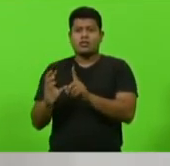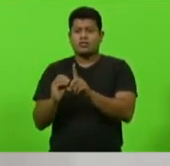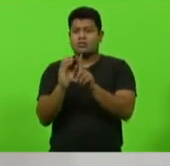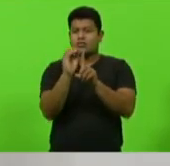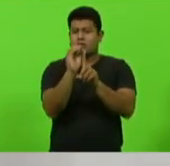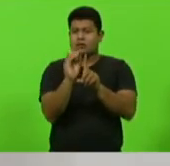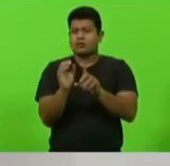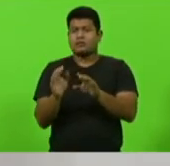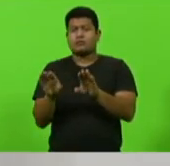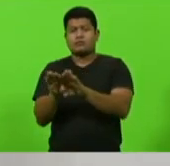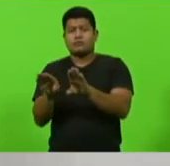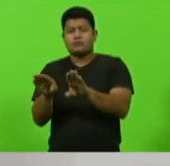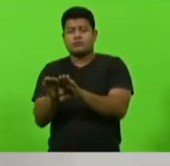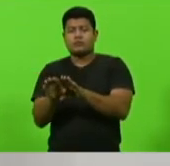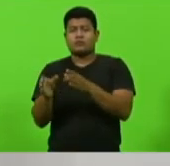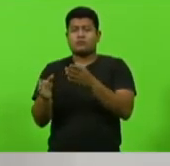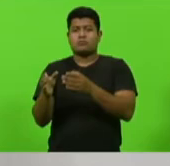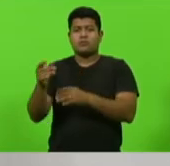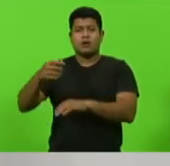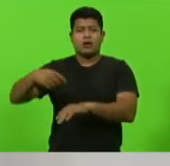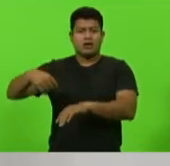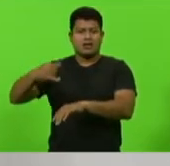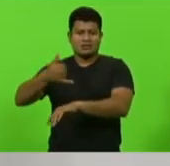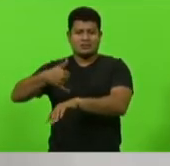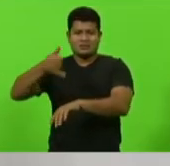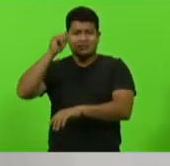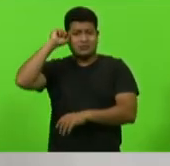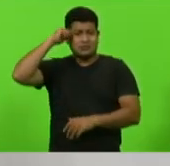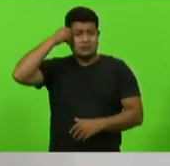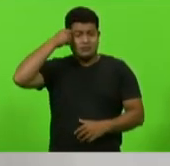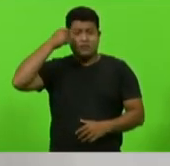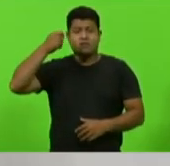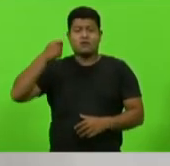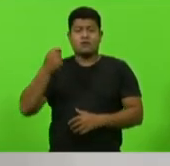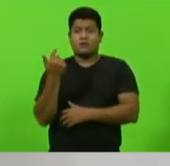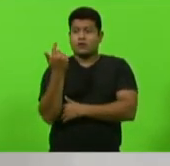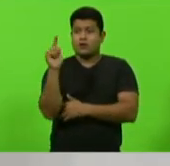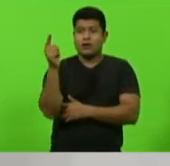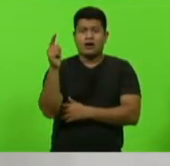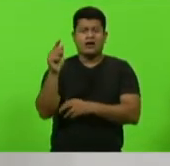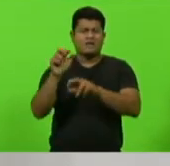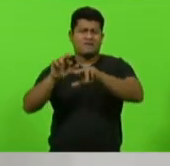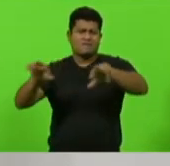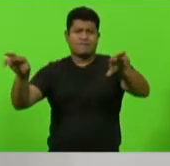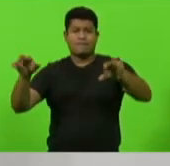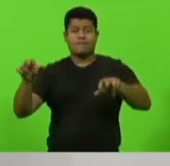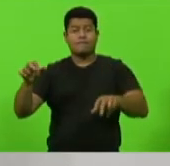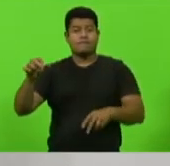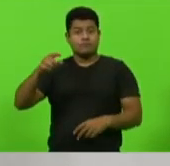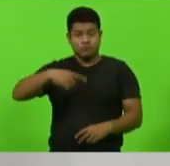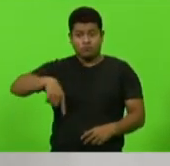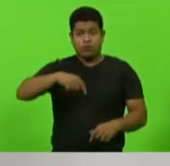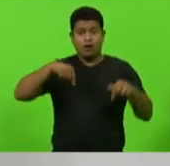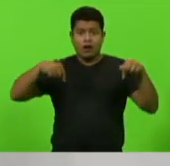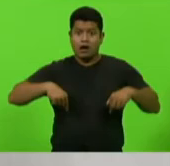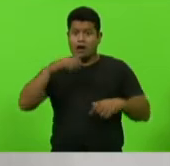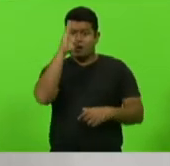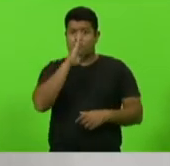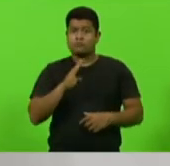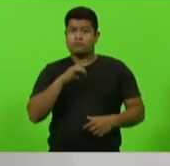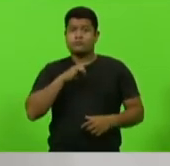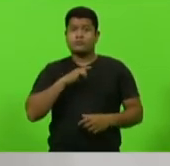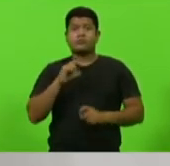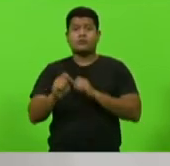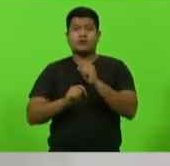etc. E nós, aqui no Brasil, temos uma dependência muito grande. O deputado que